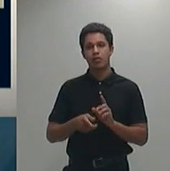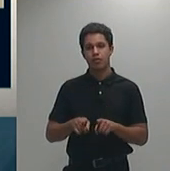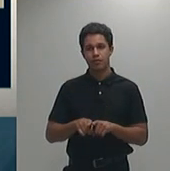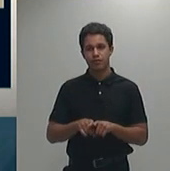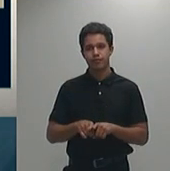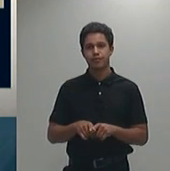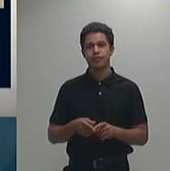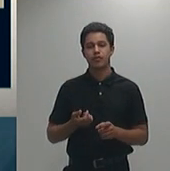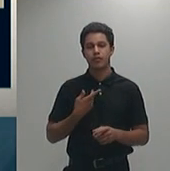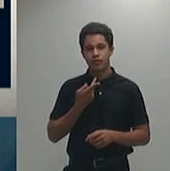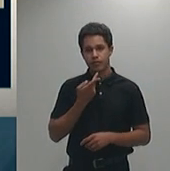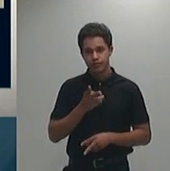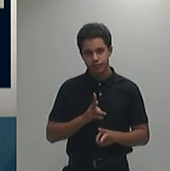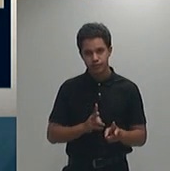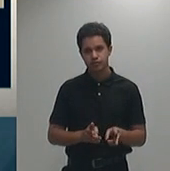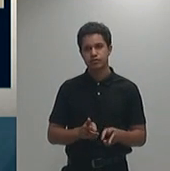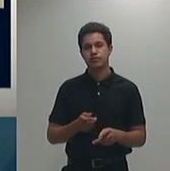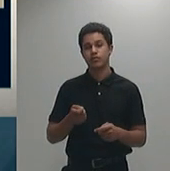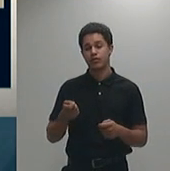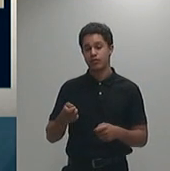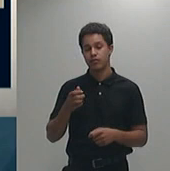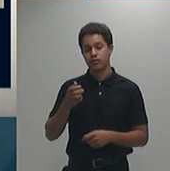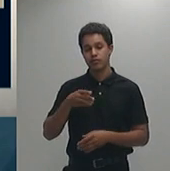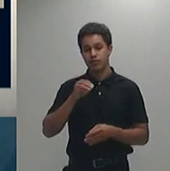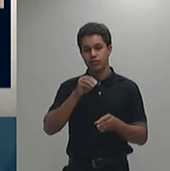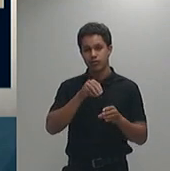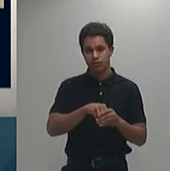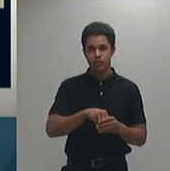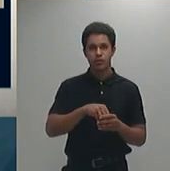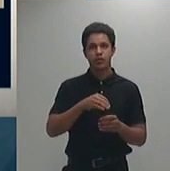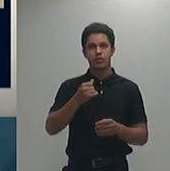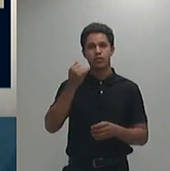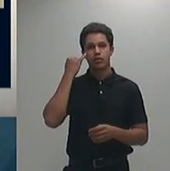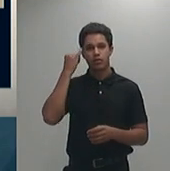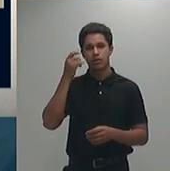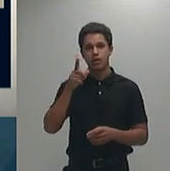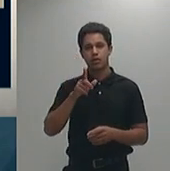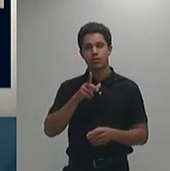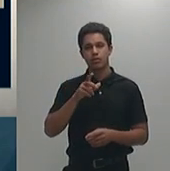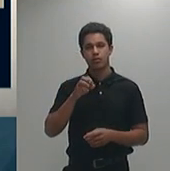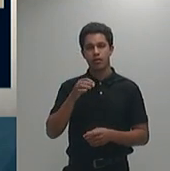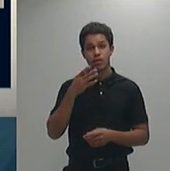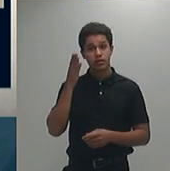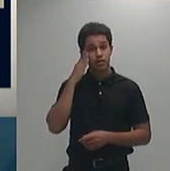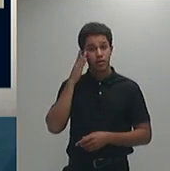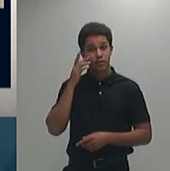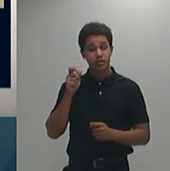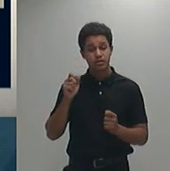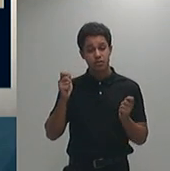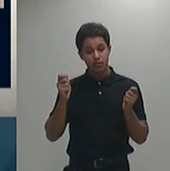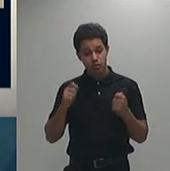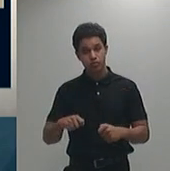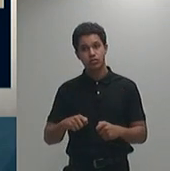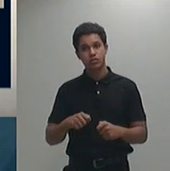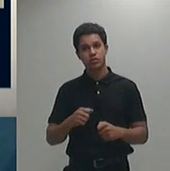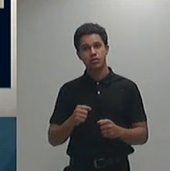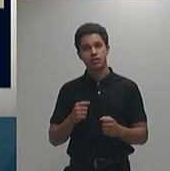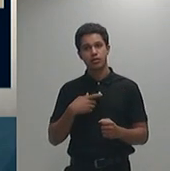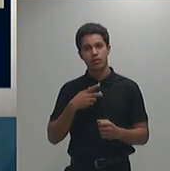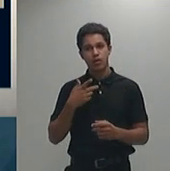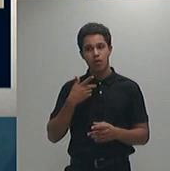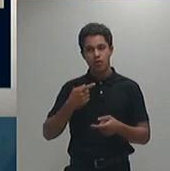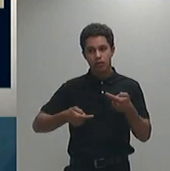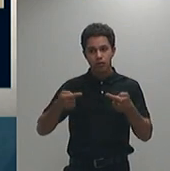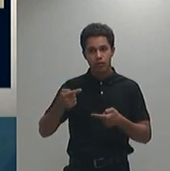de a questão se coloca na hipótese do se coloca na hipótese dos autos é sabia se seria possível a existência de um conflito de competência a ser